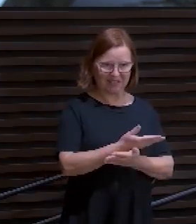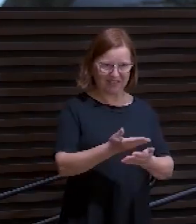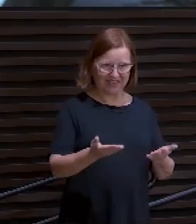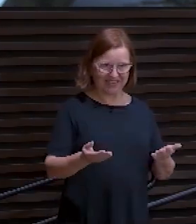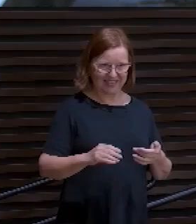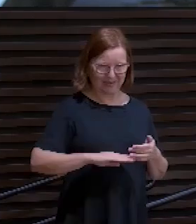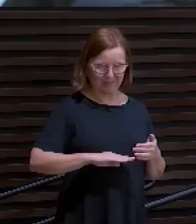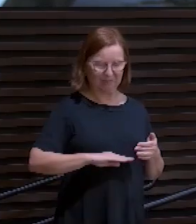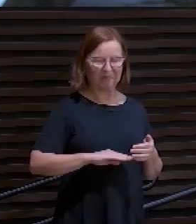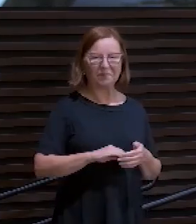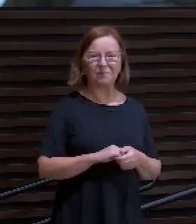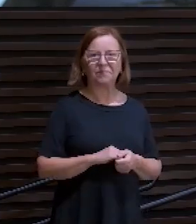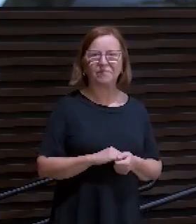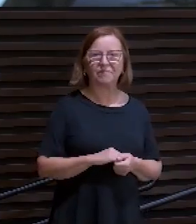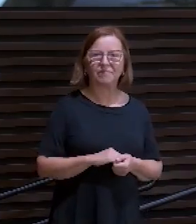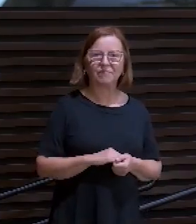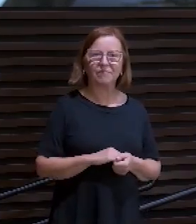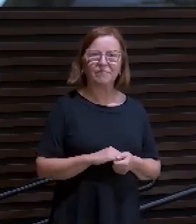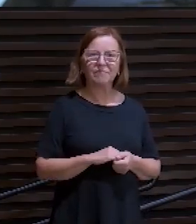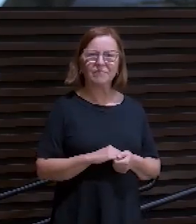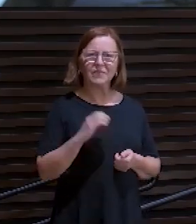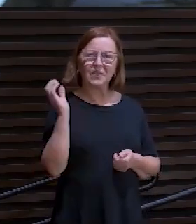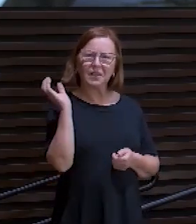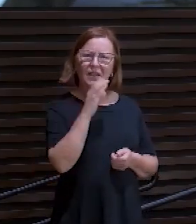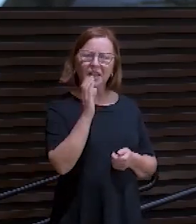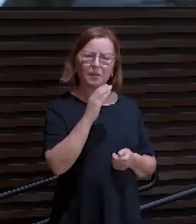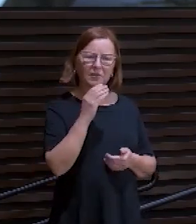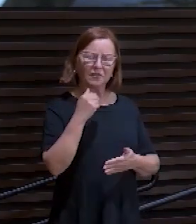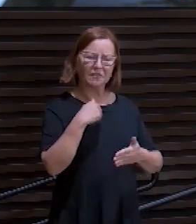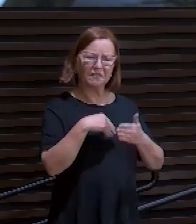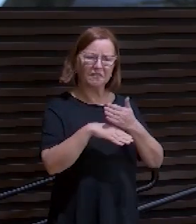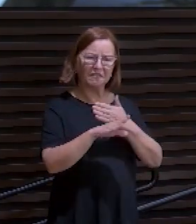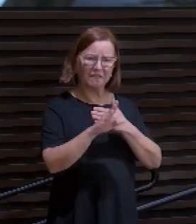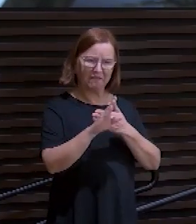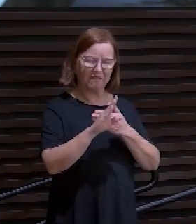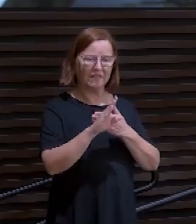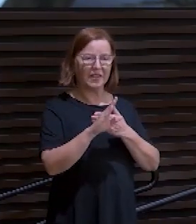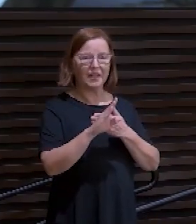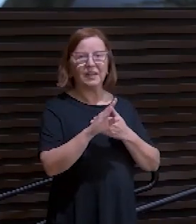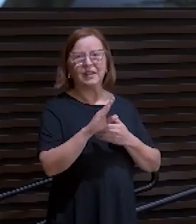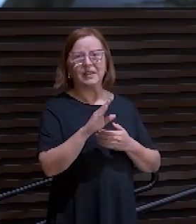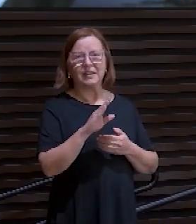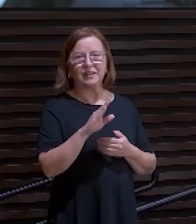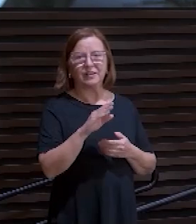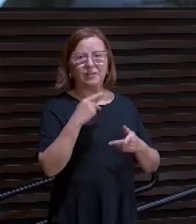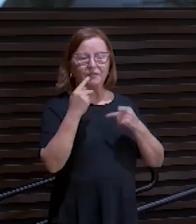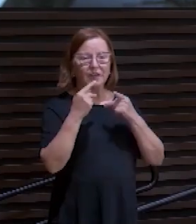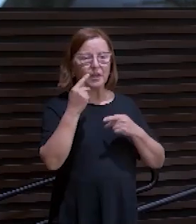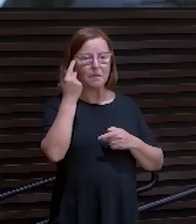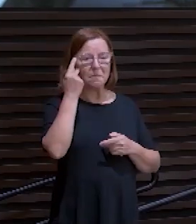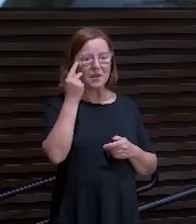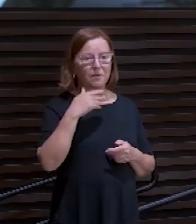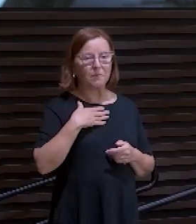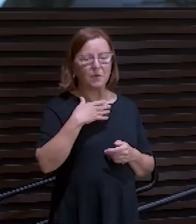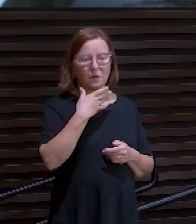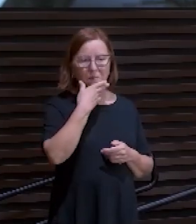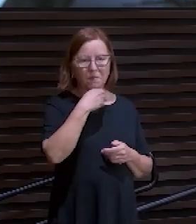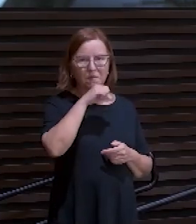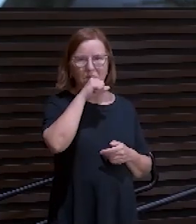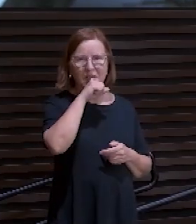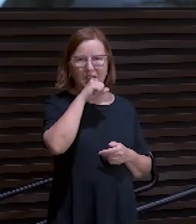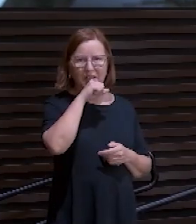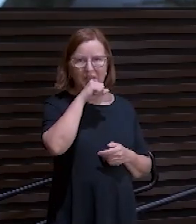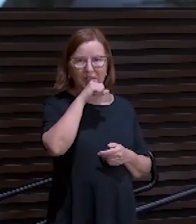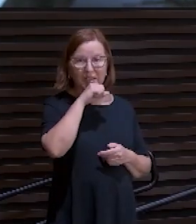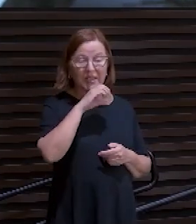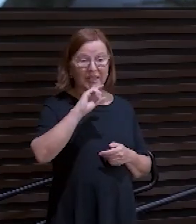Verso 9, apressai-vos, subi a meu pai, diz-lhe, assim manda dizer teu filho José, Deus me pôs por senhor em